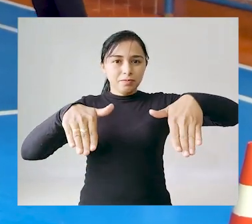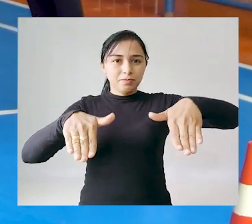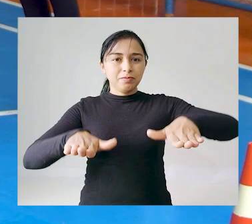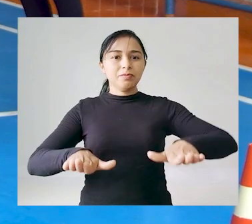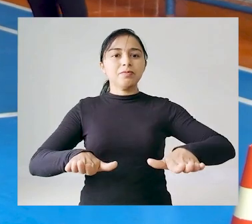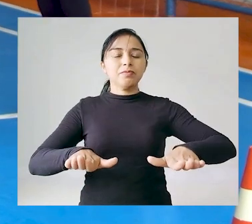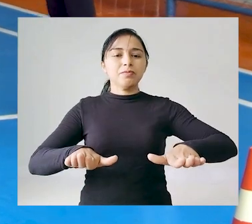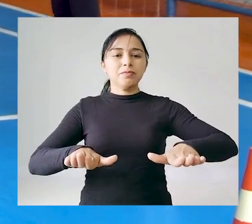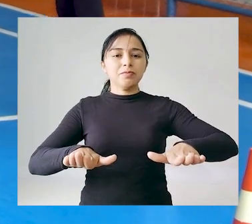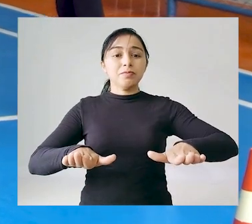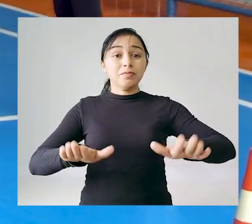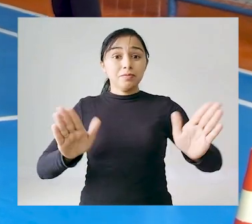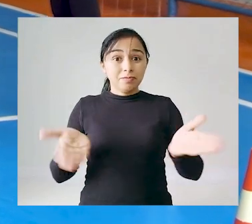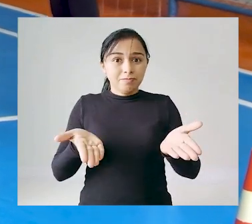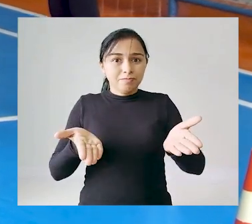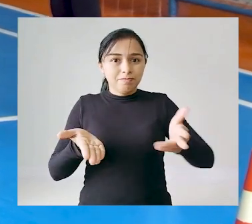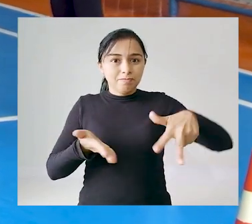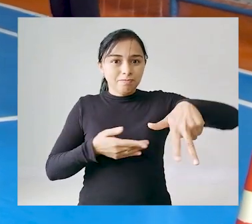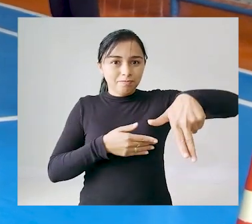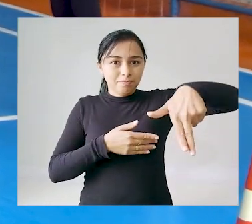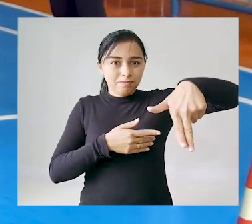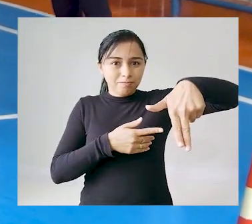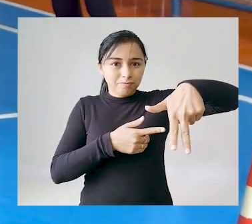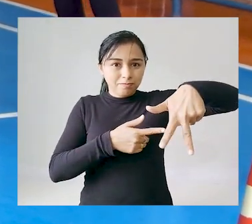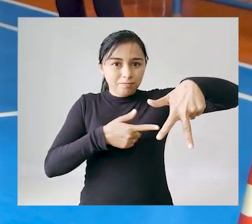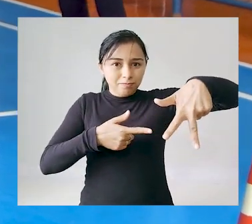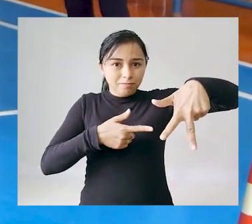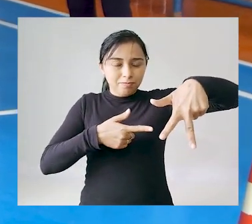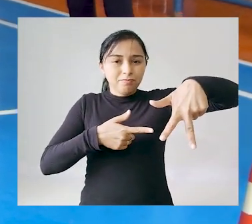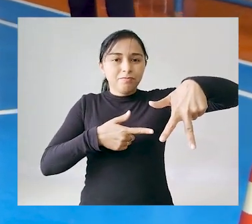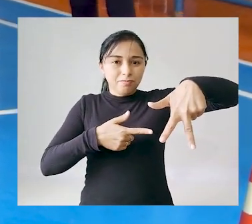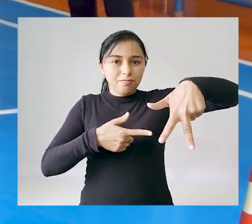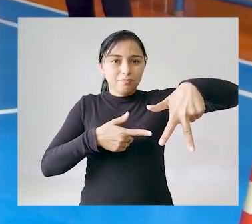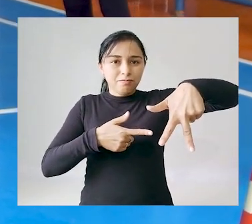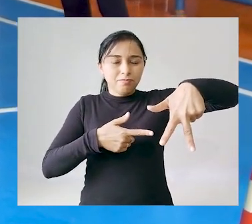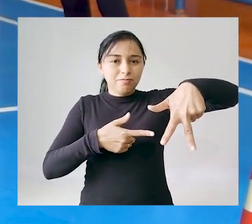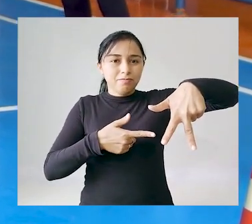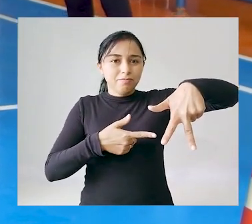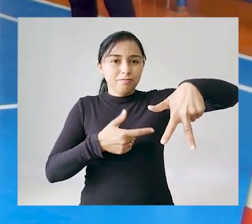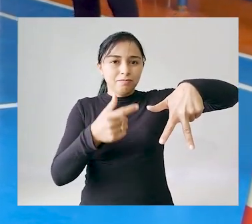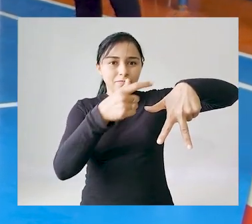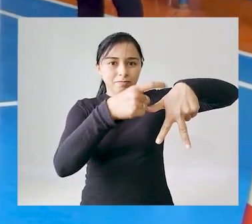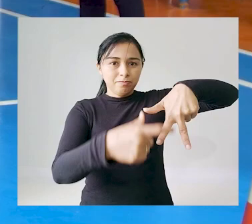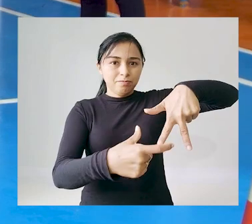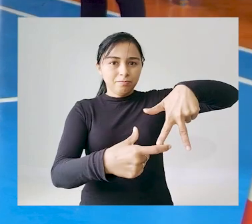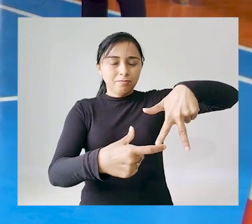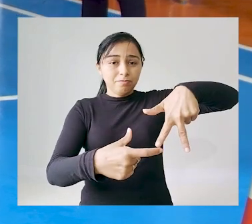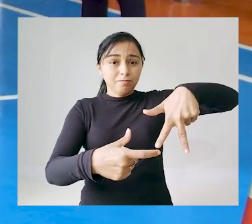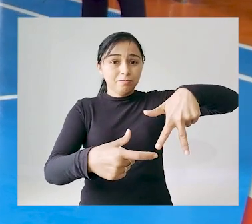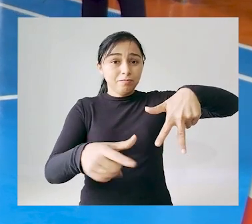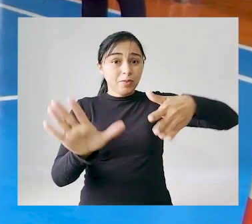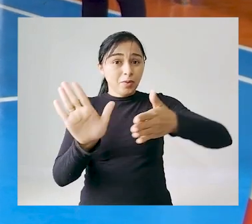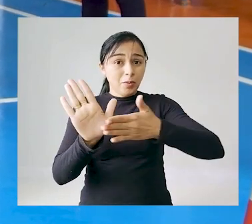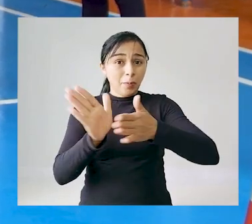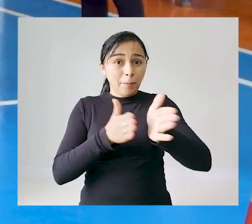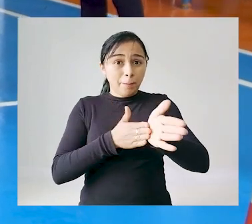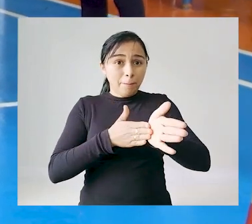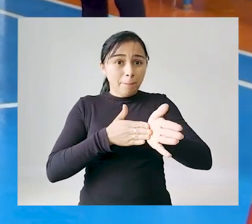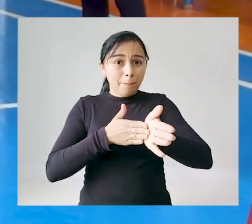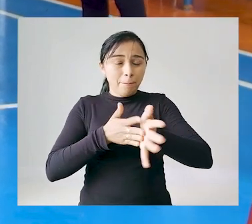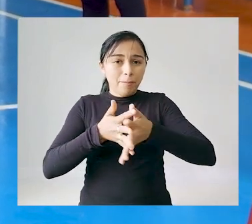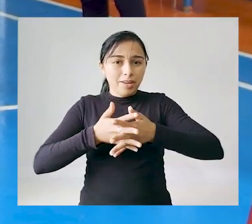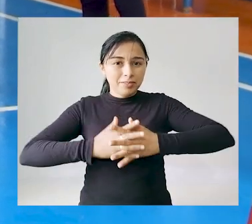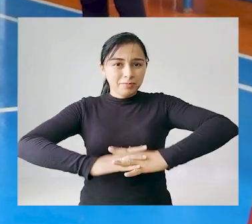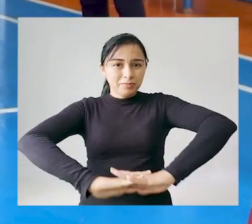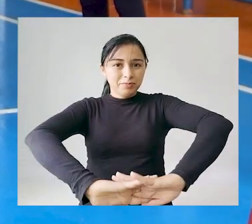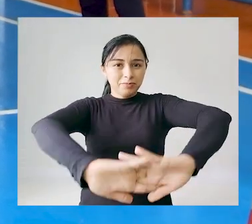Aí, beleza. Isso, abrir um pouquinho a perna. Isso, vamos lá, ó. Braço lá em cima.